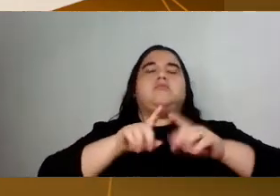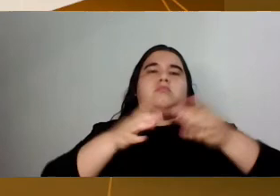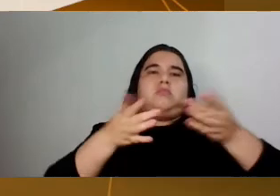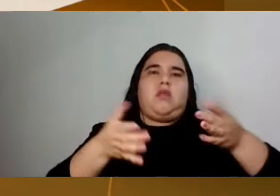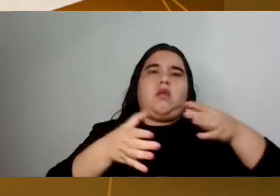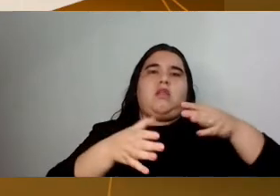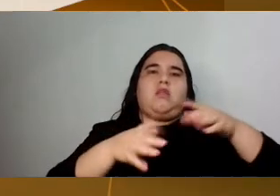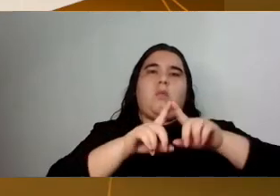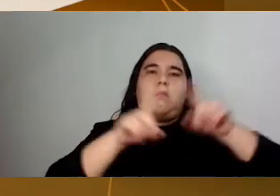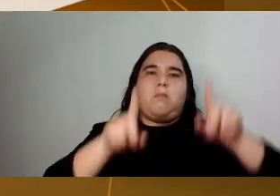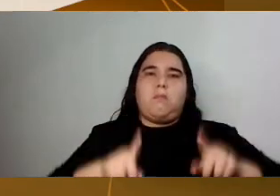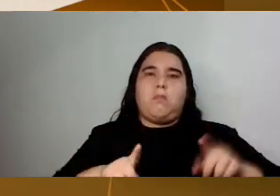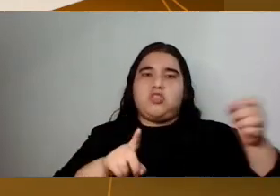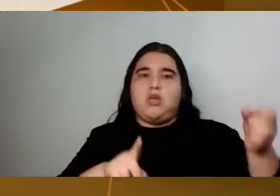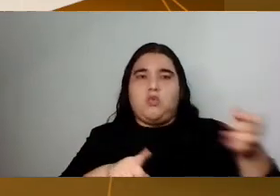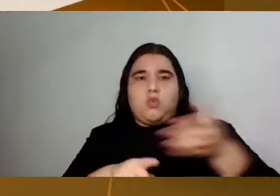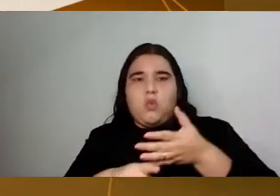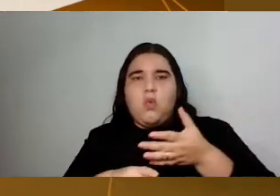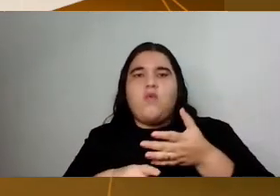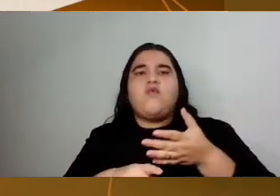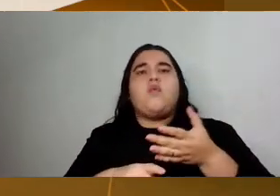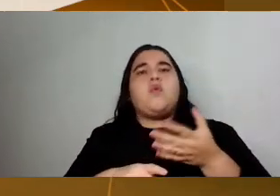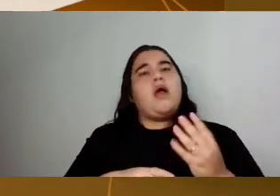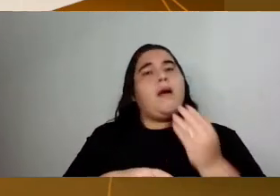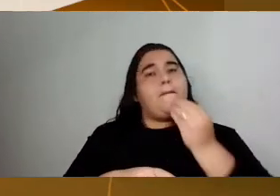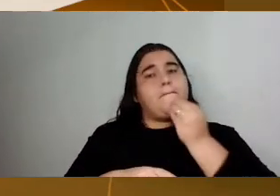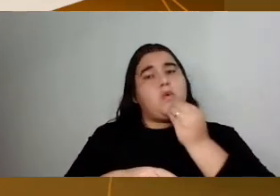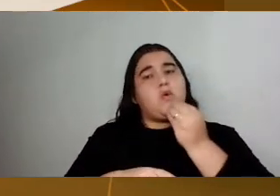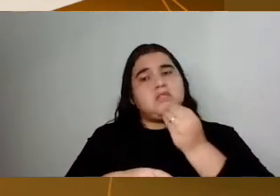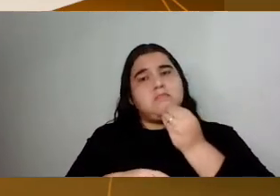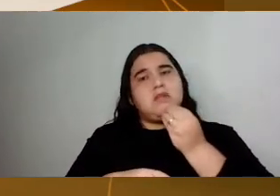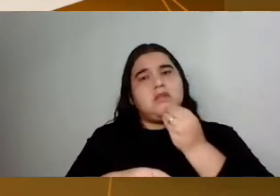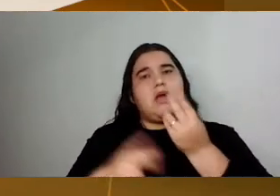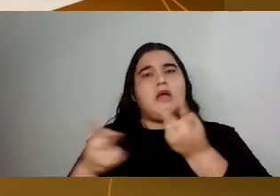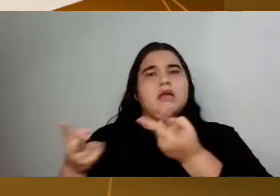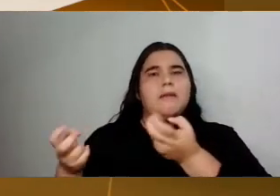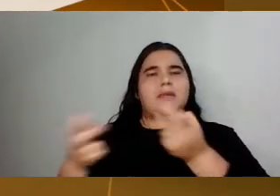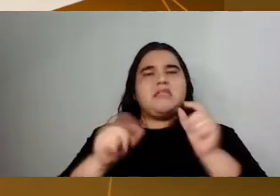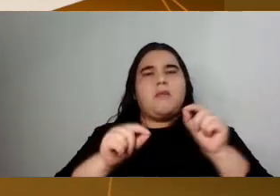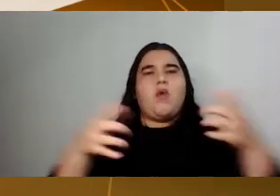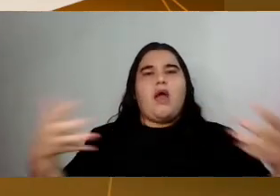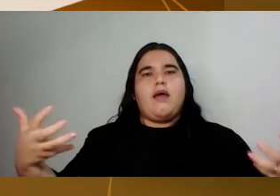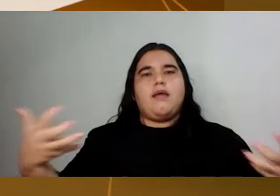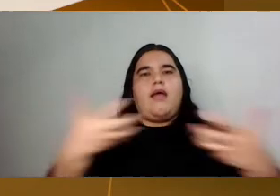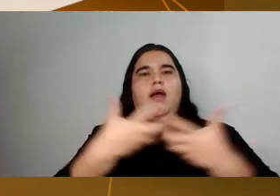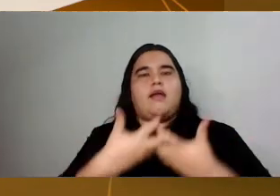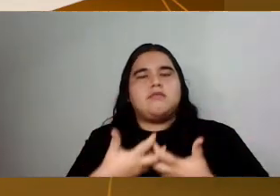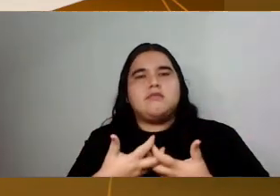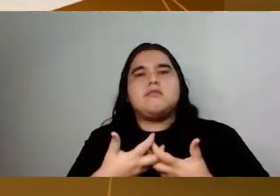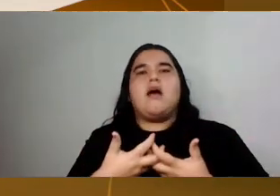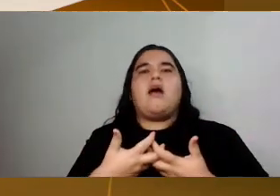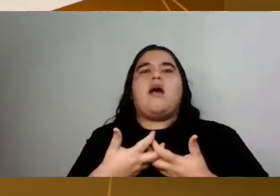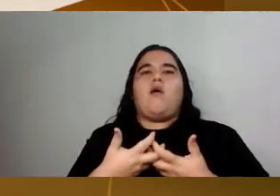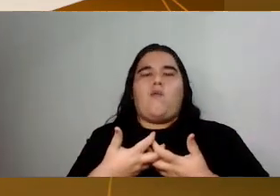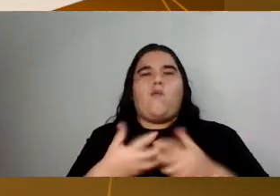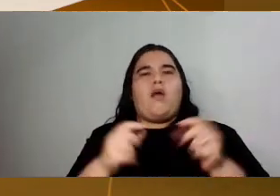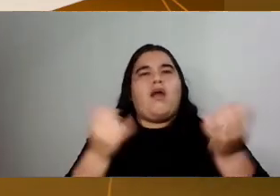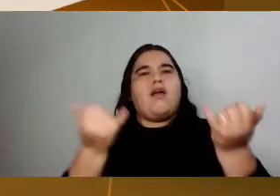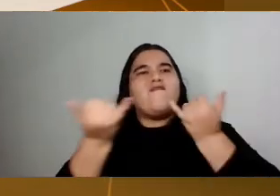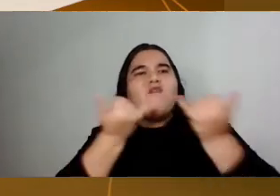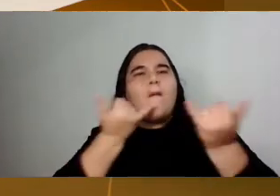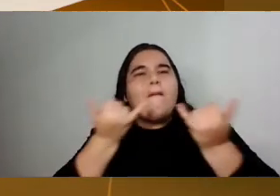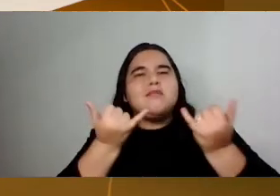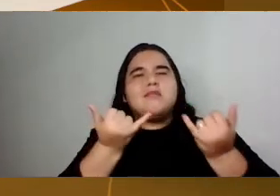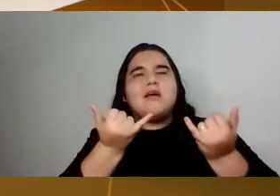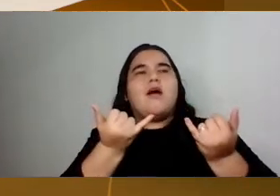e a possibilidade que a gente vê, né, com a integração, que é tratar os dados, né, essa questão de